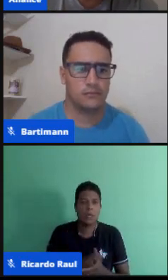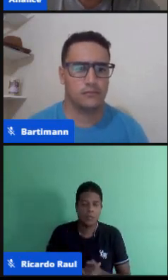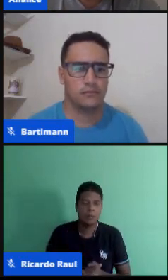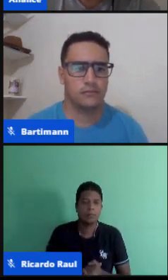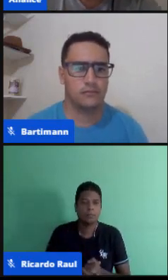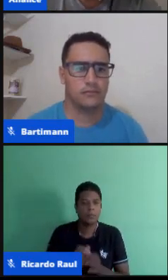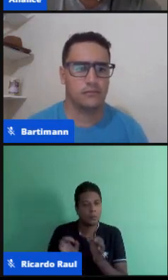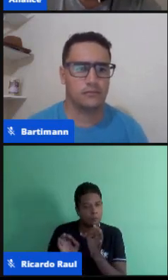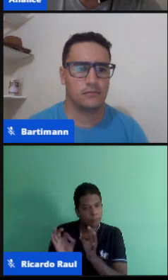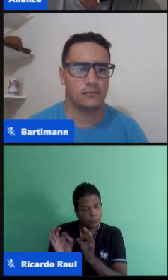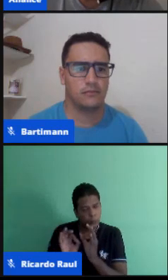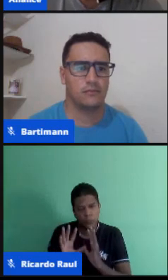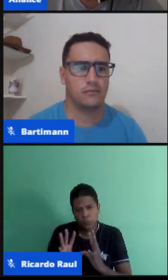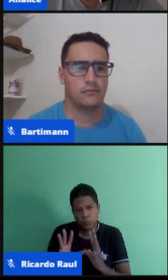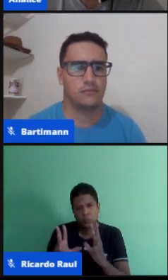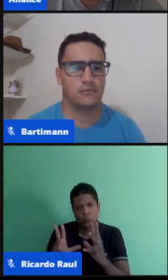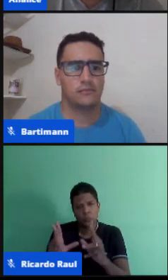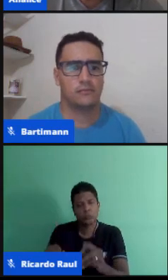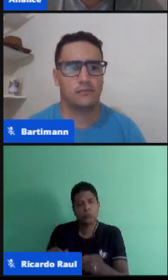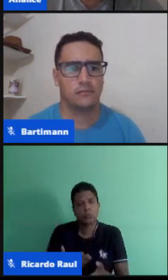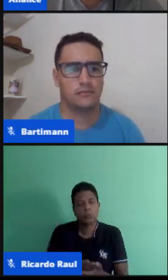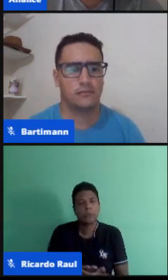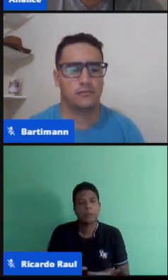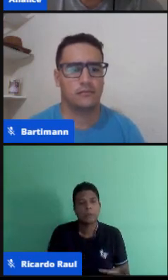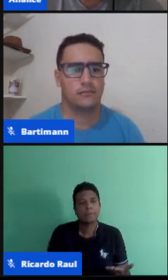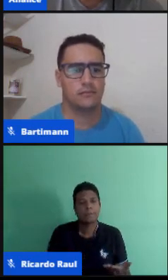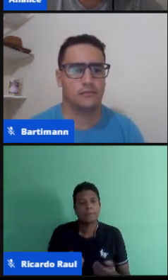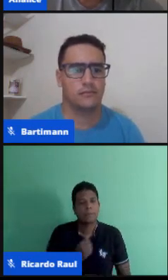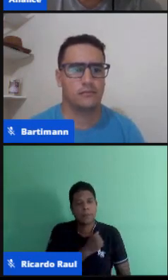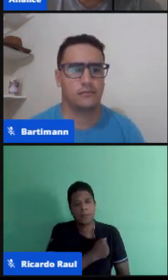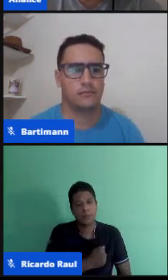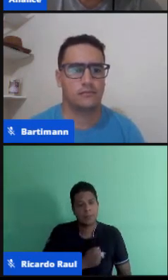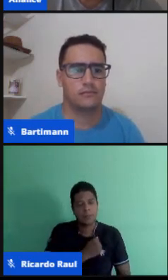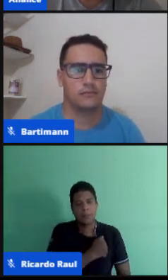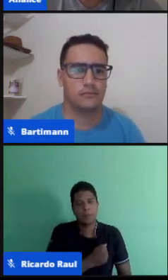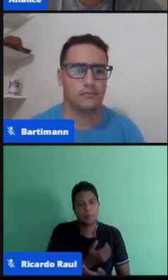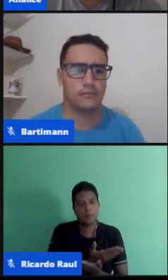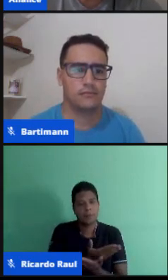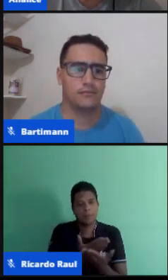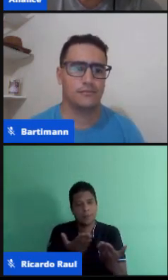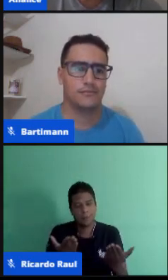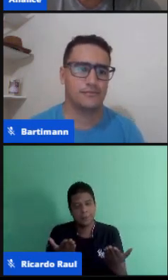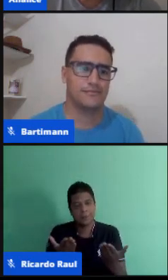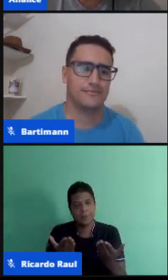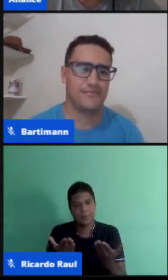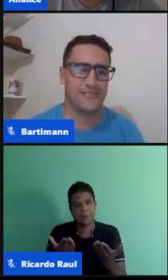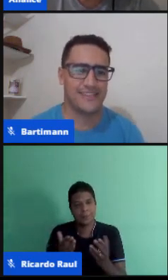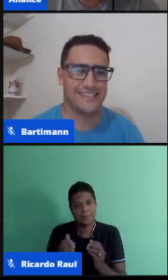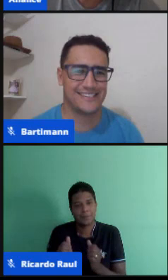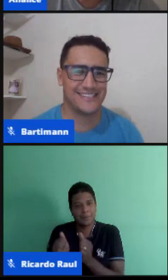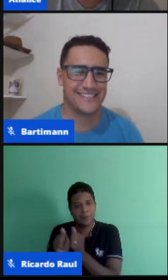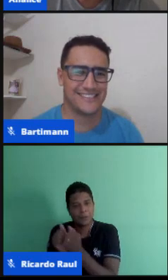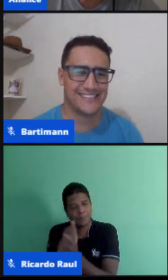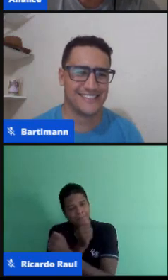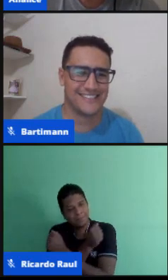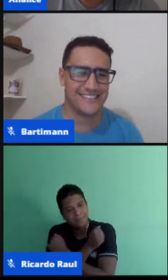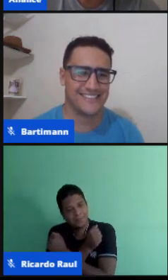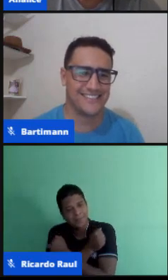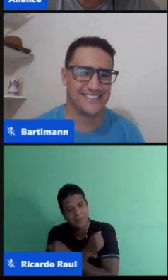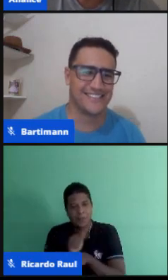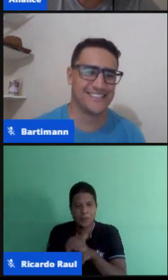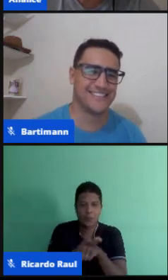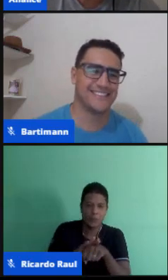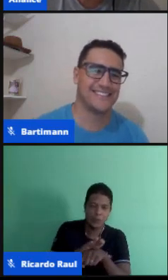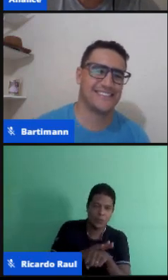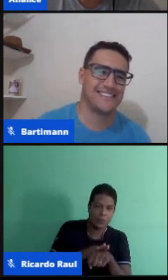Organizam sempre tudo, né? E saudade de vocês, saudade de aglomerar, né? De abraçar vocês, de